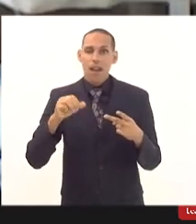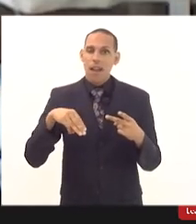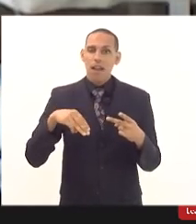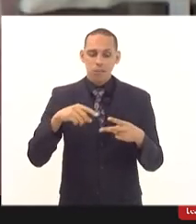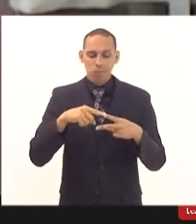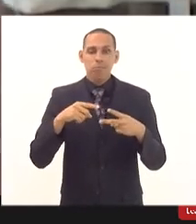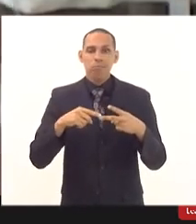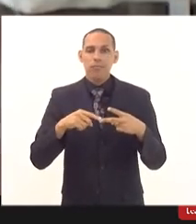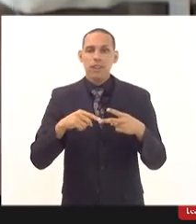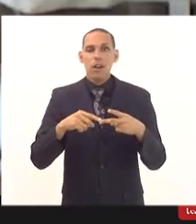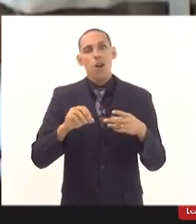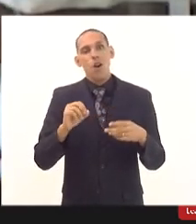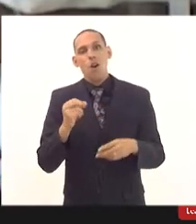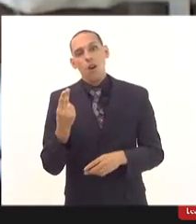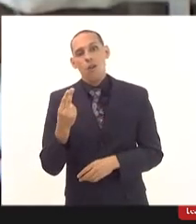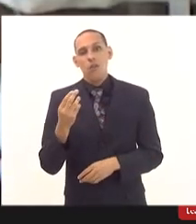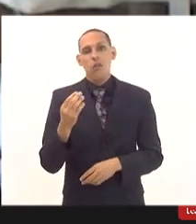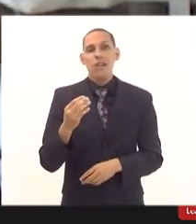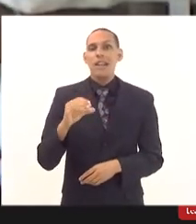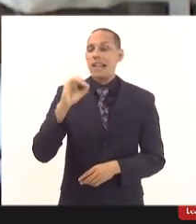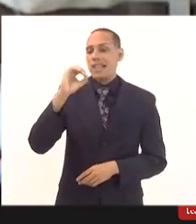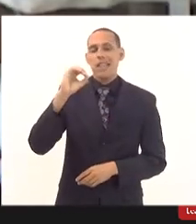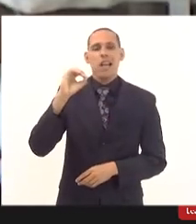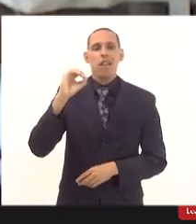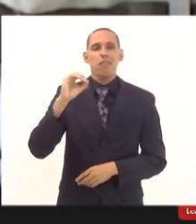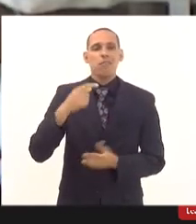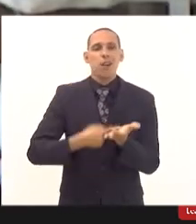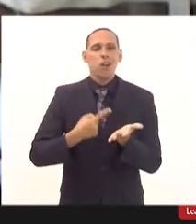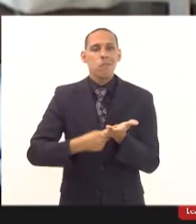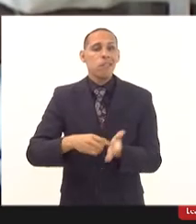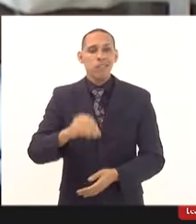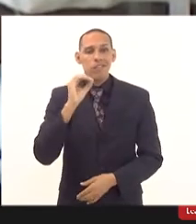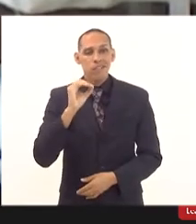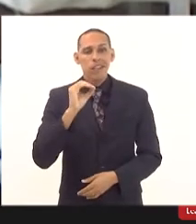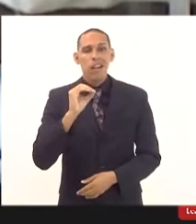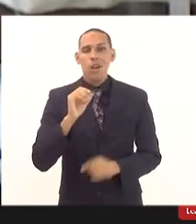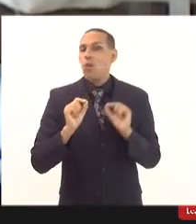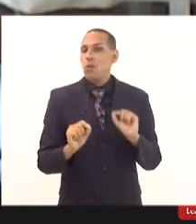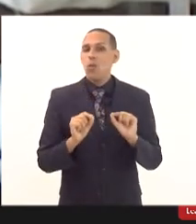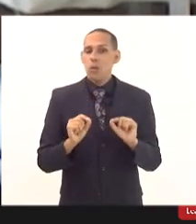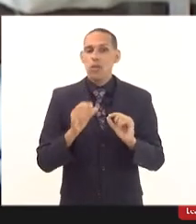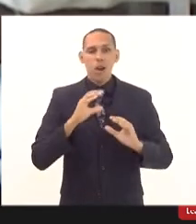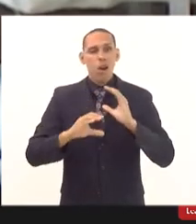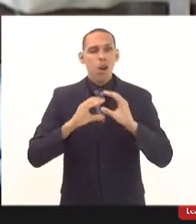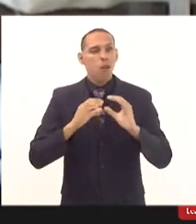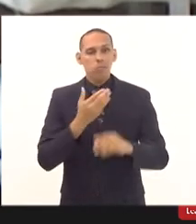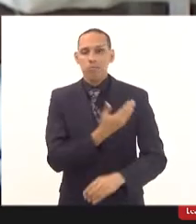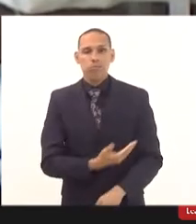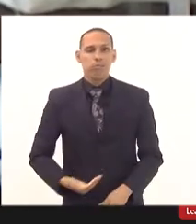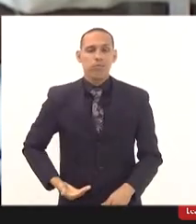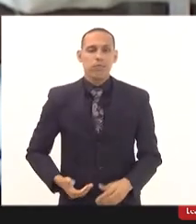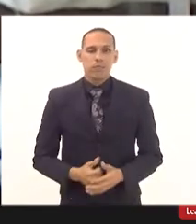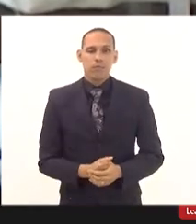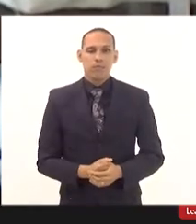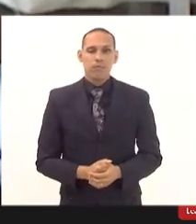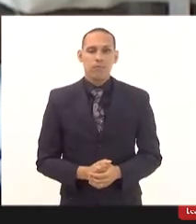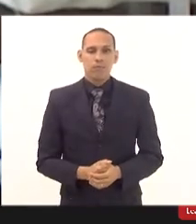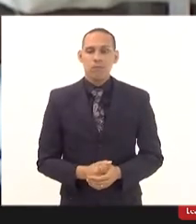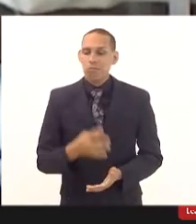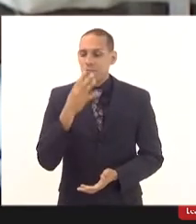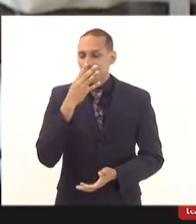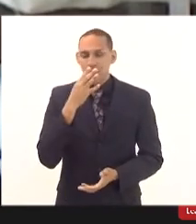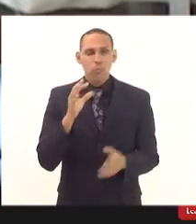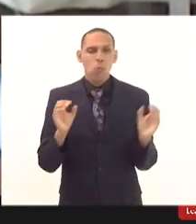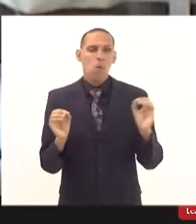traduzido zero de compromisso deste governo com a comunicação pública não é de se admirar